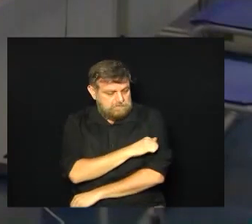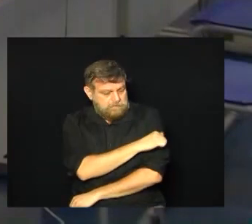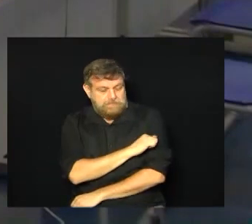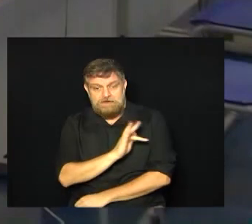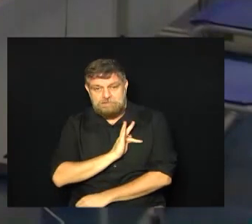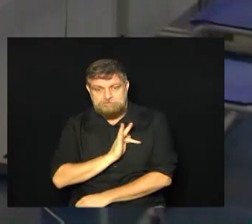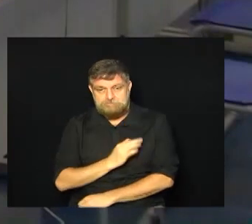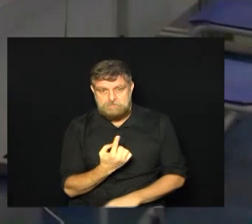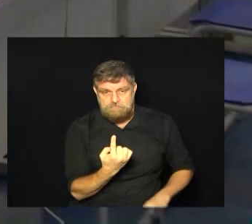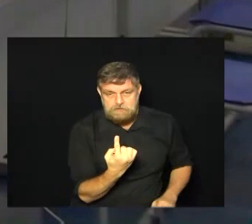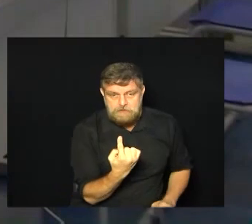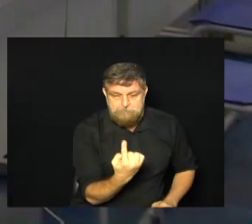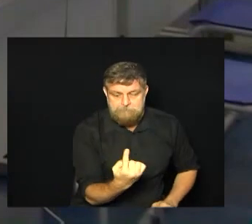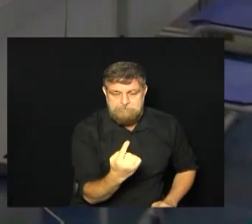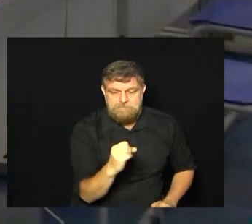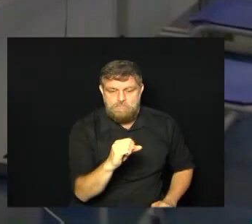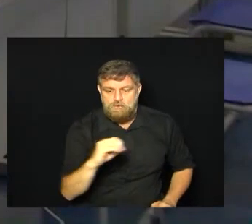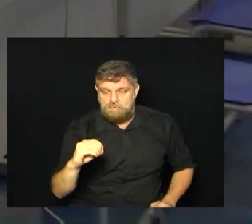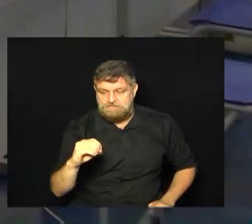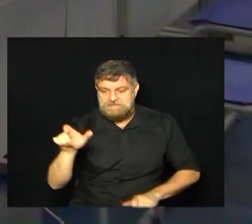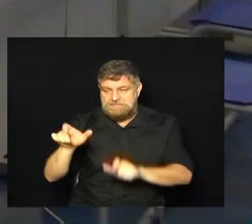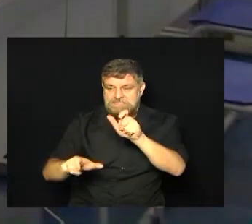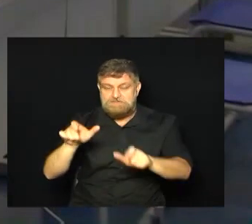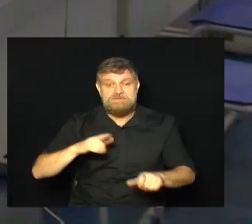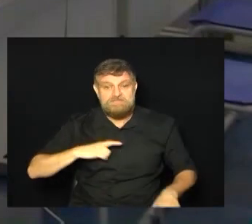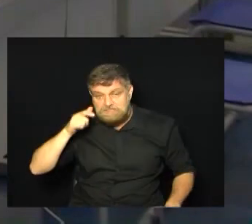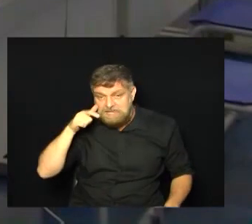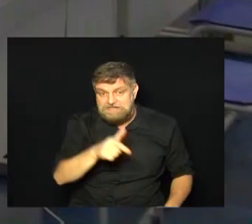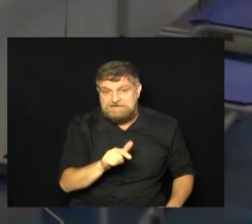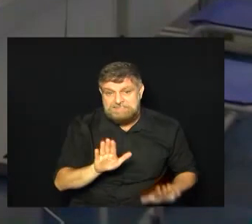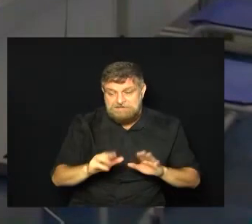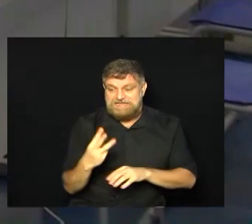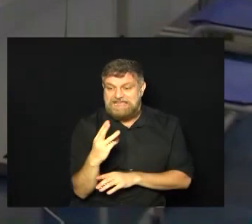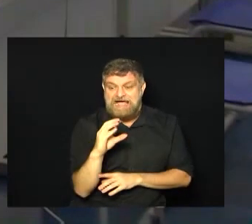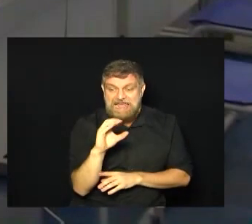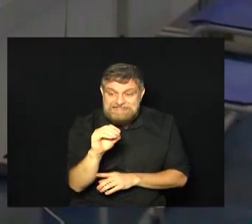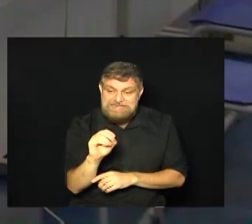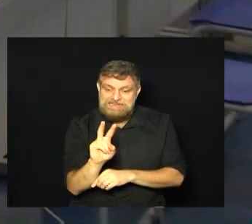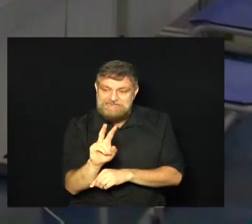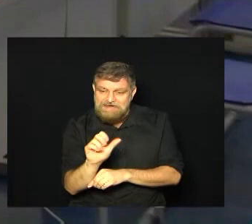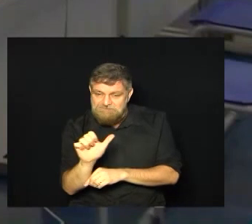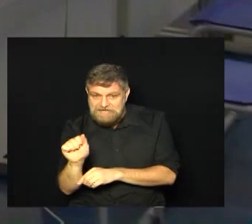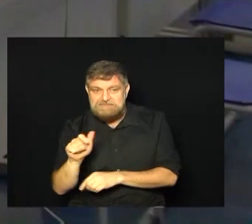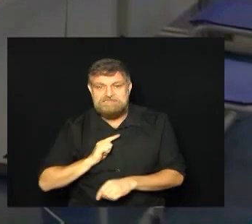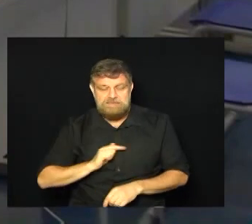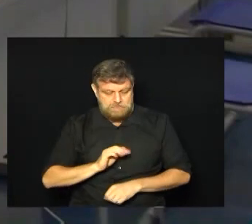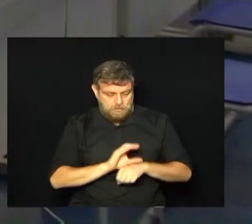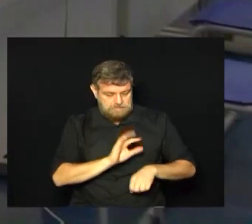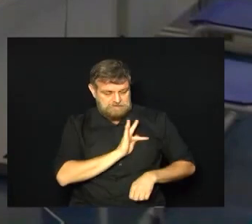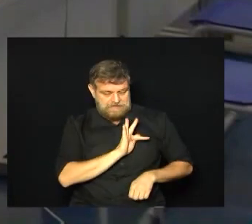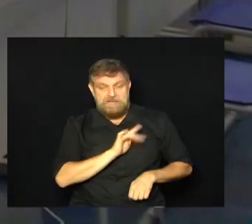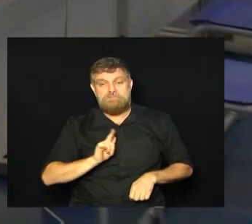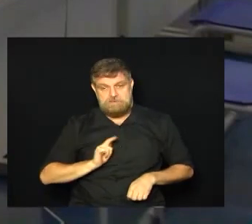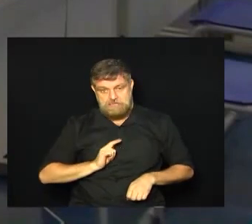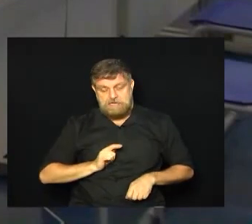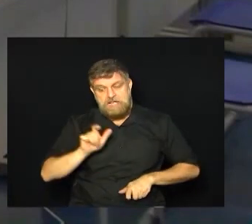teve 1.800 inscrições para 30 vagas. E além dos outros técnicos também a gente teve bastante procura. Bom, a